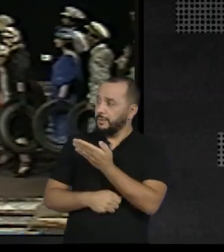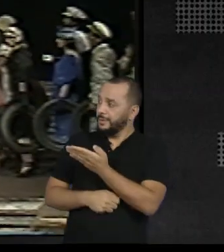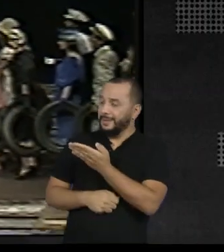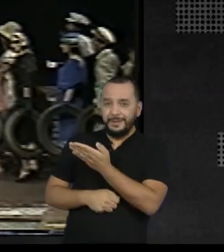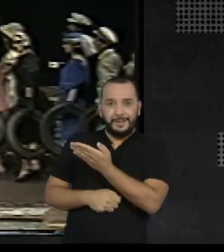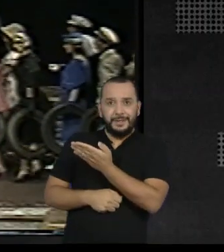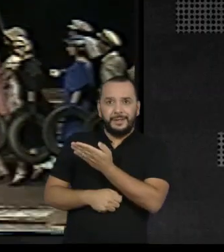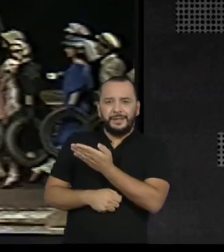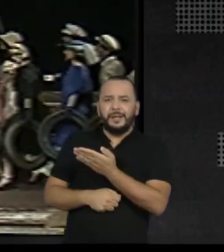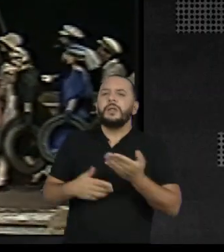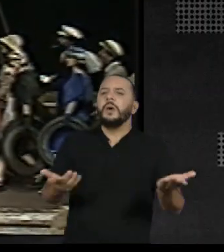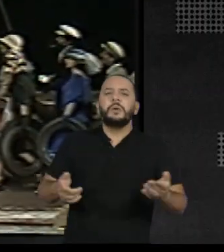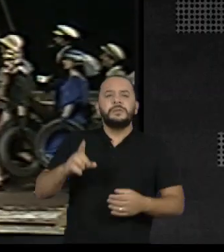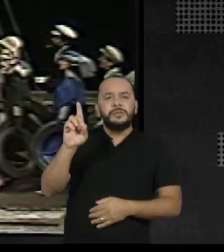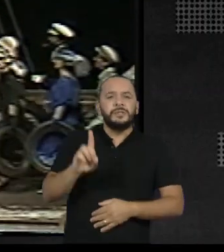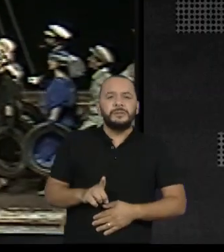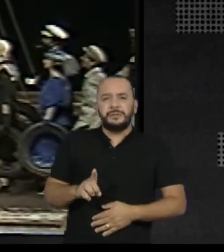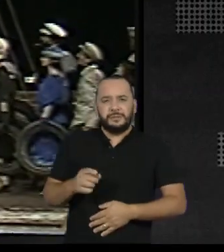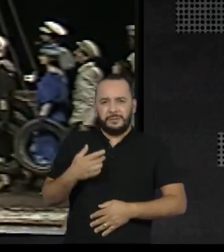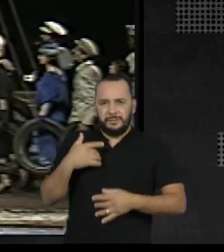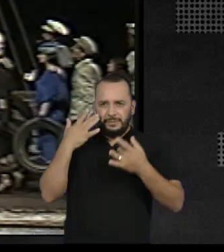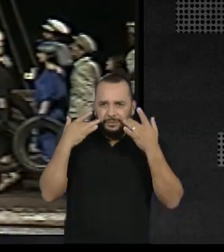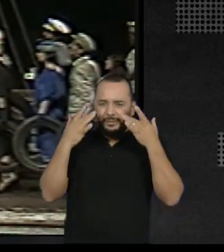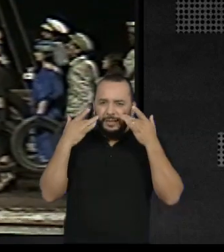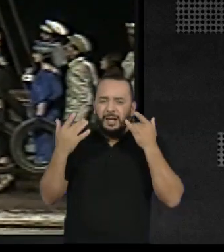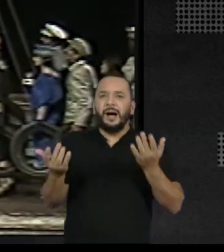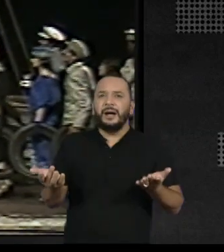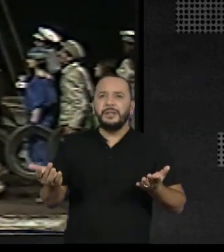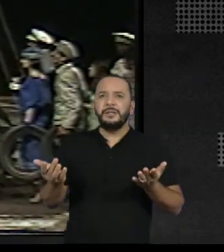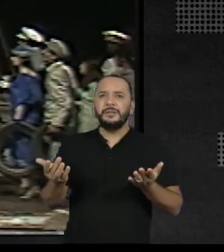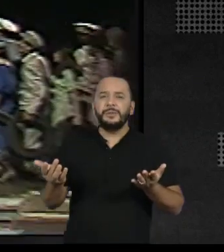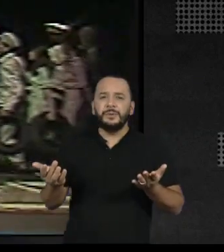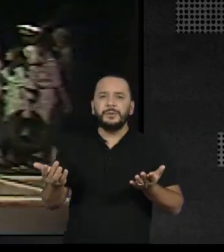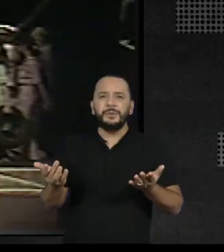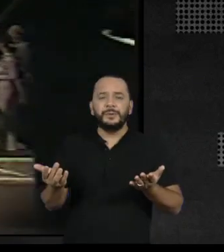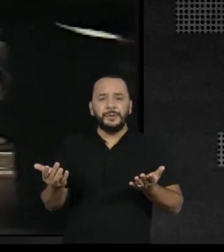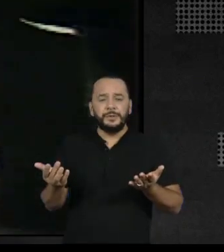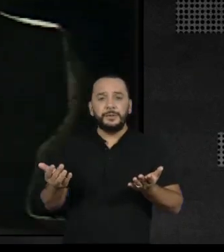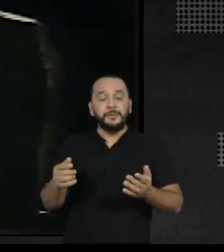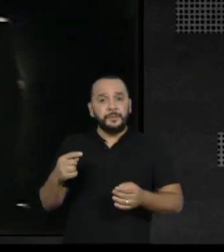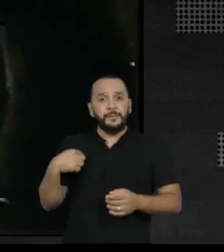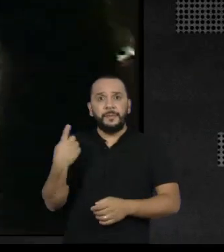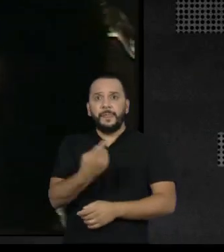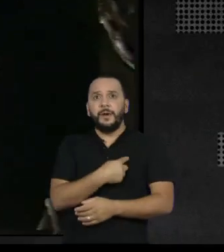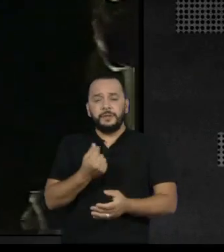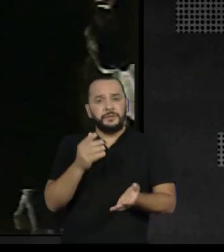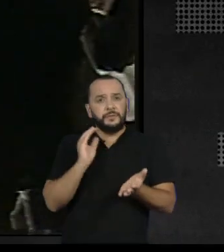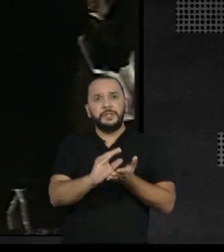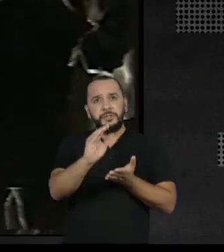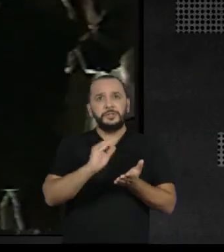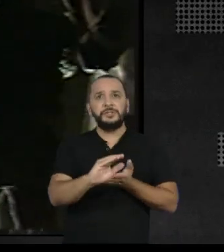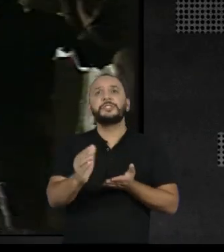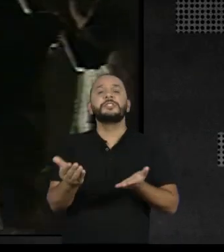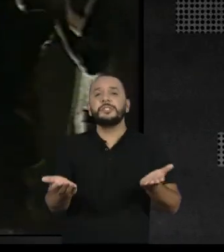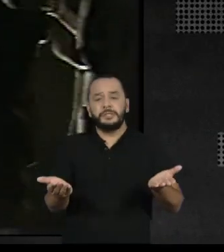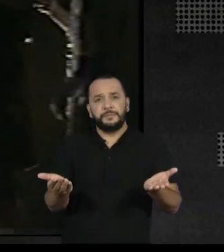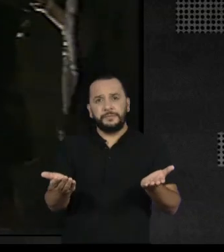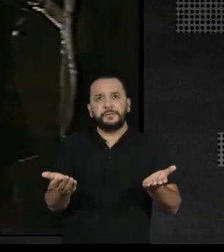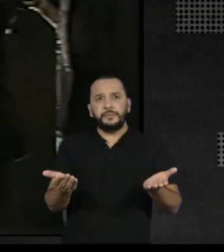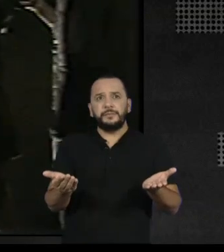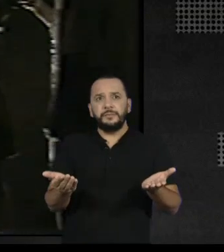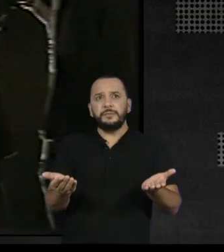ama, porque você é uma pessoa animada. E então a gente escolheu Os Velhos Marinheiros, ensaiamos durante um ano. Aí um